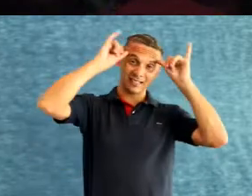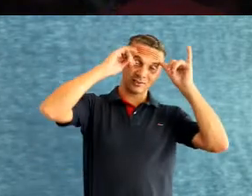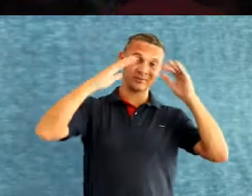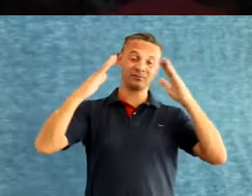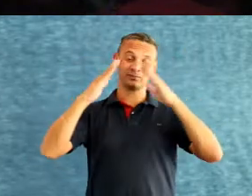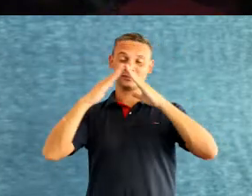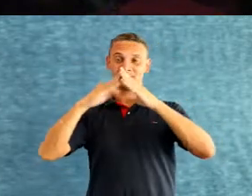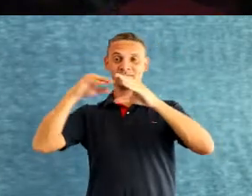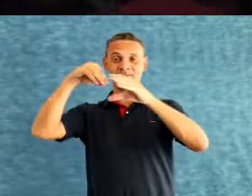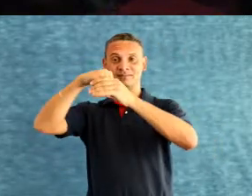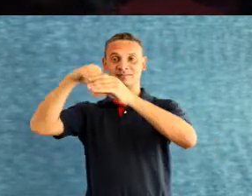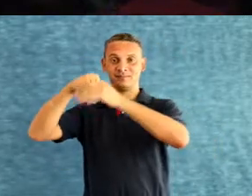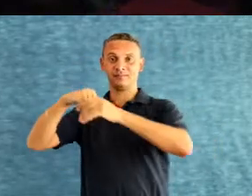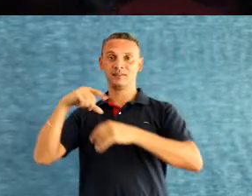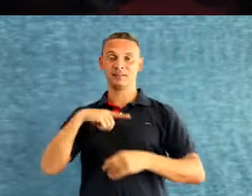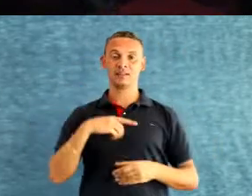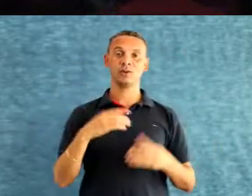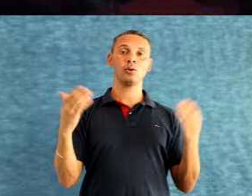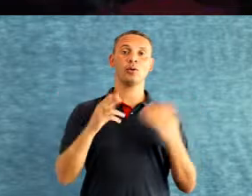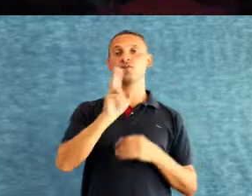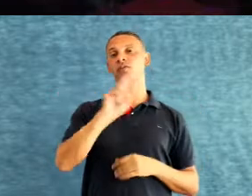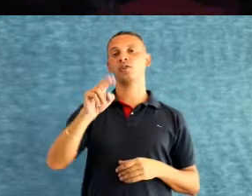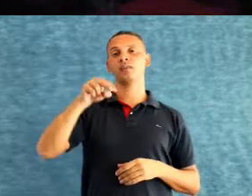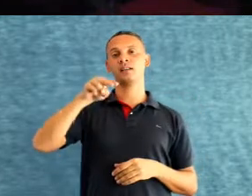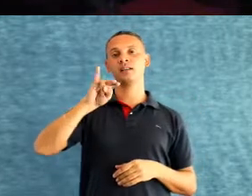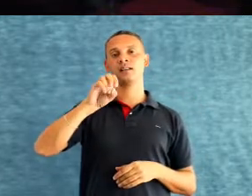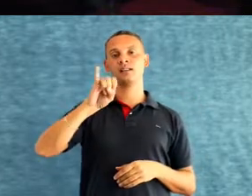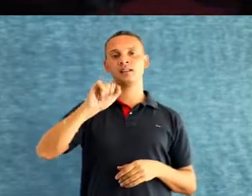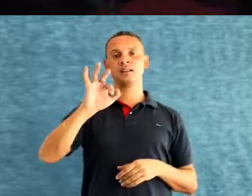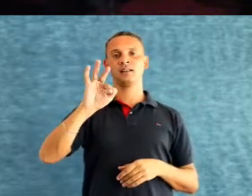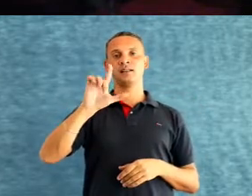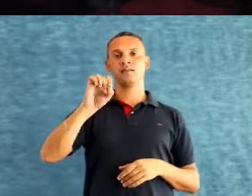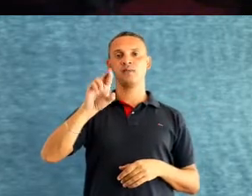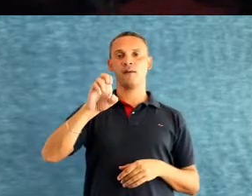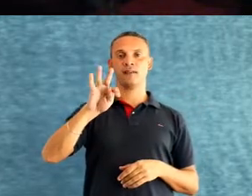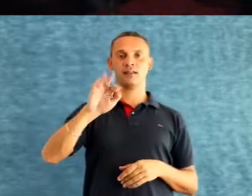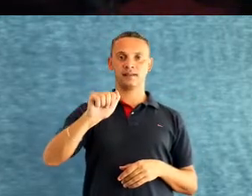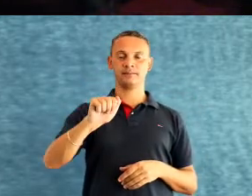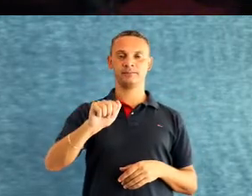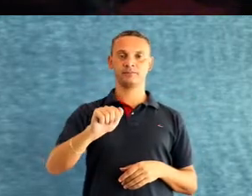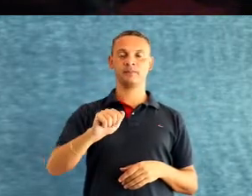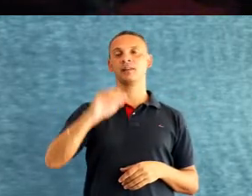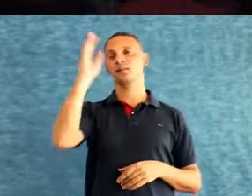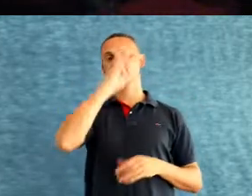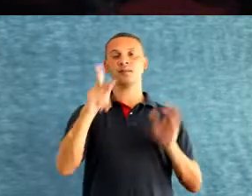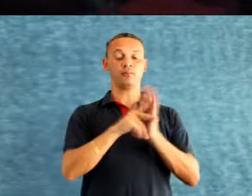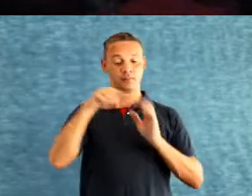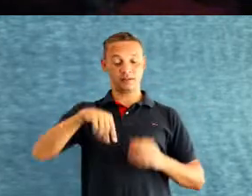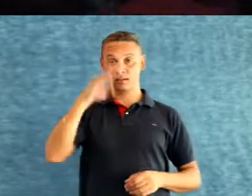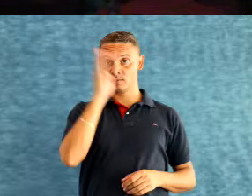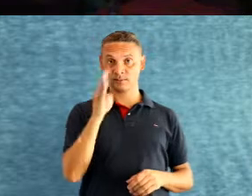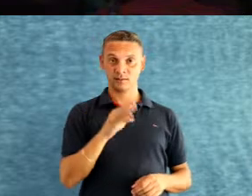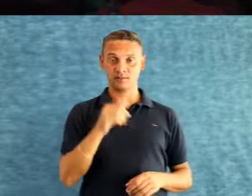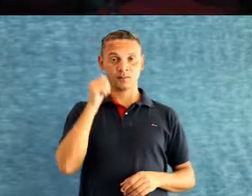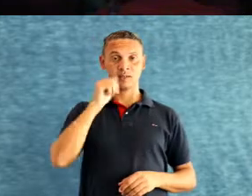nasceu, no Rio Grande do Norte, que hoje chama-se Nízia Floresta. Brasileira, uma afirmação de nacionalidade, e